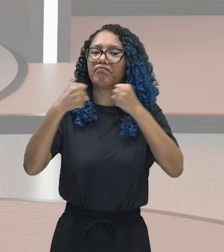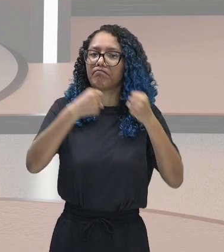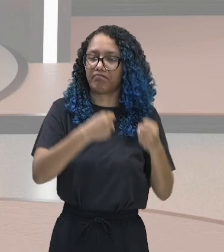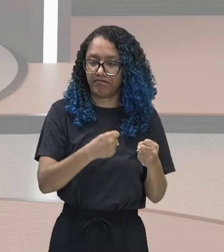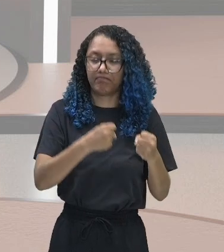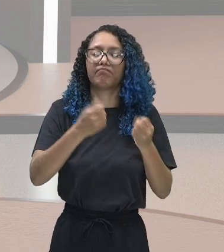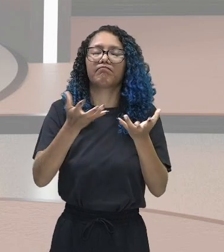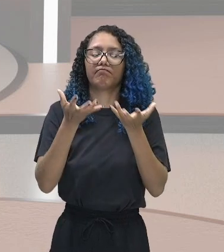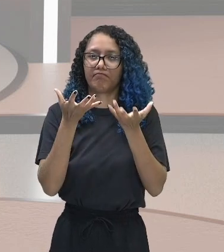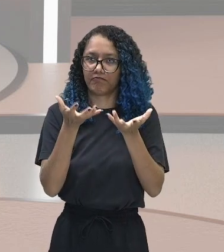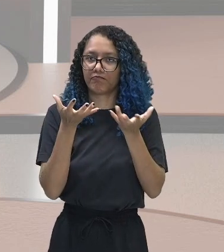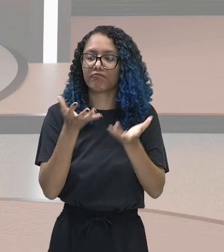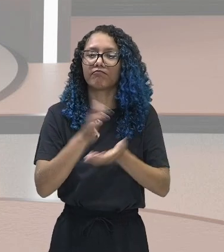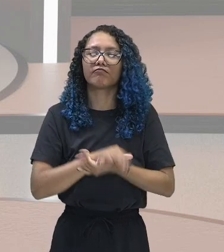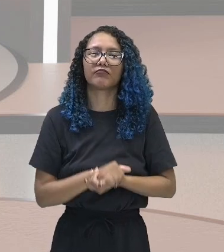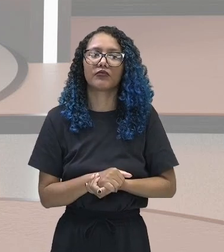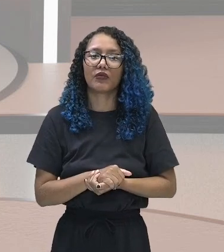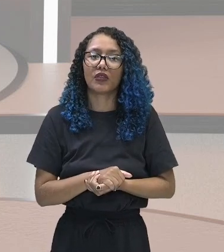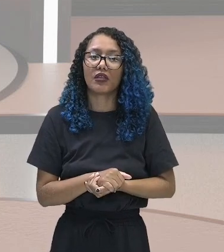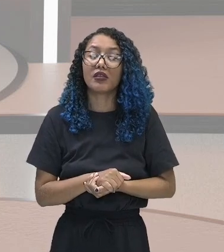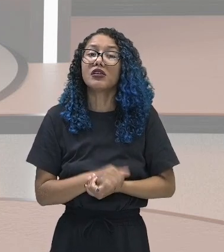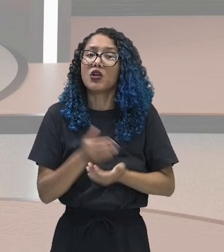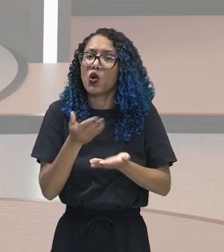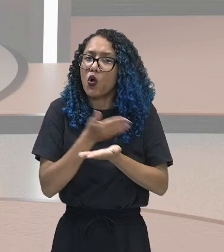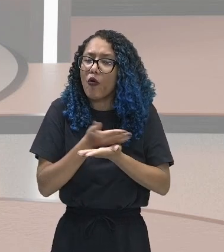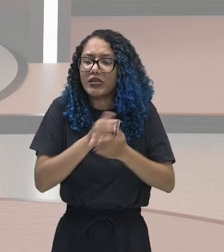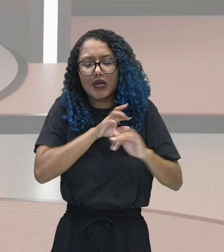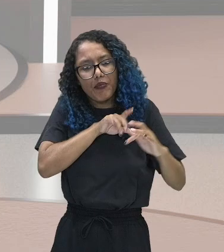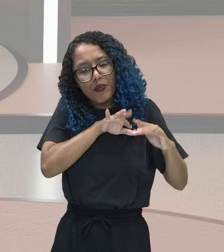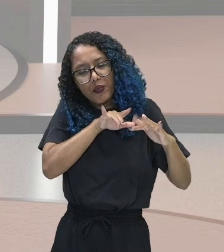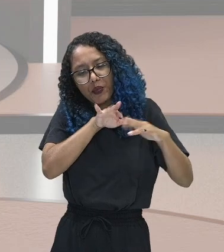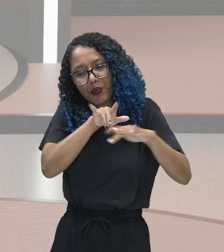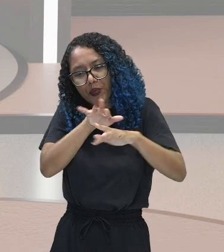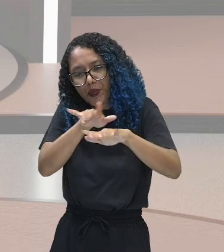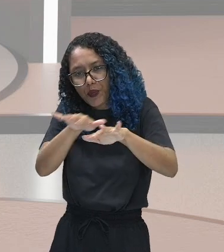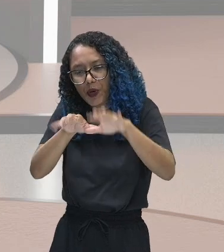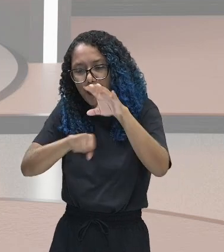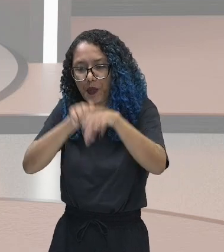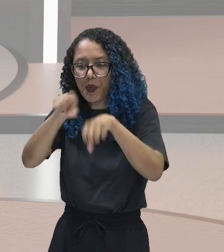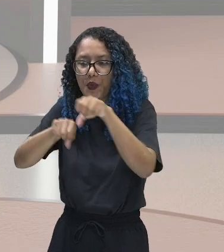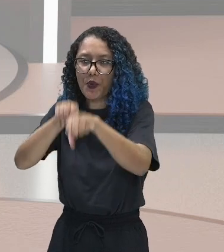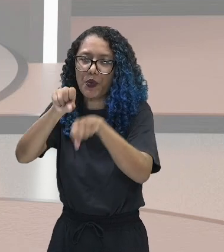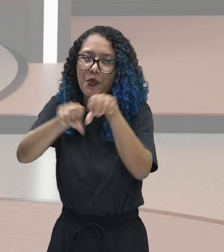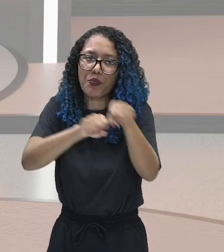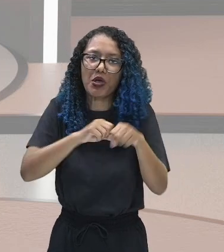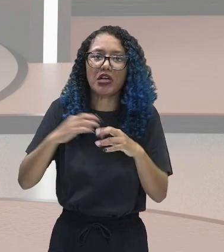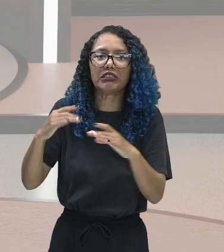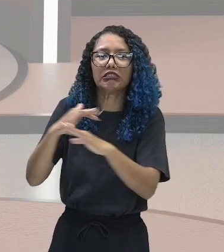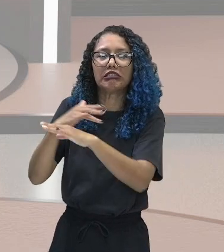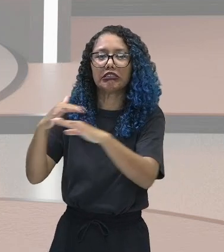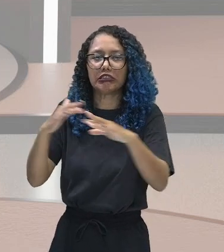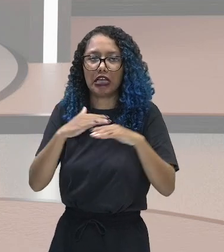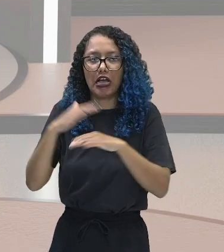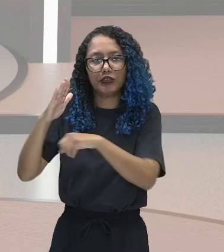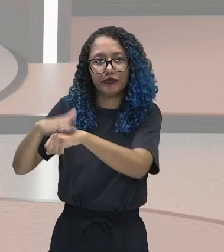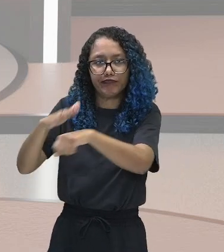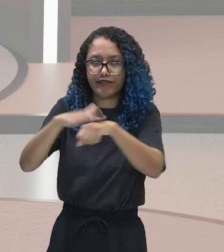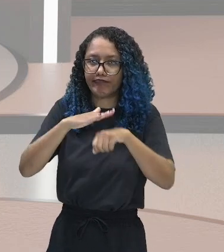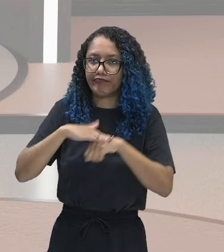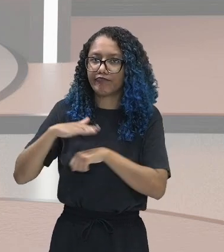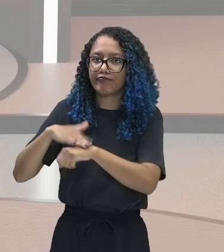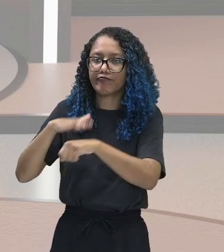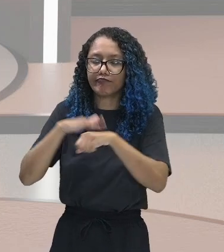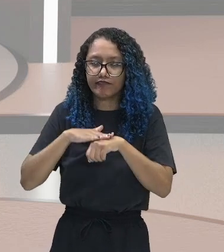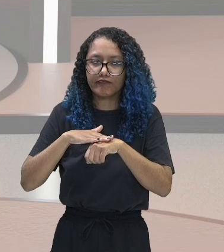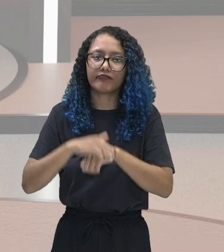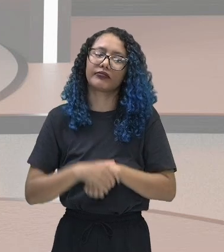fazer a expansão territorial e, ao mesmo tempo, conquistar, então, essas cidades, tá? Então, pegar